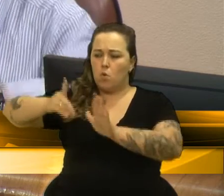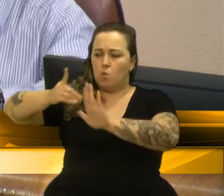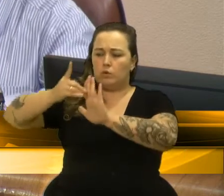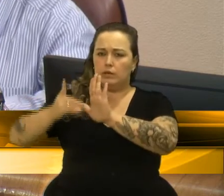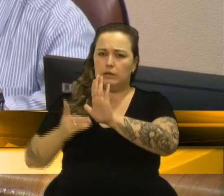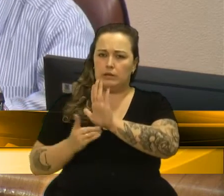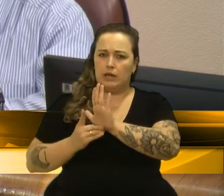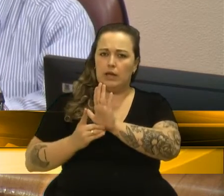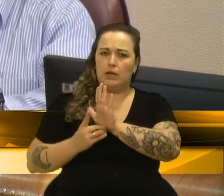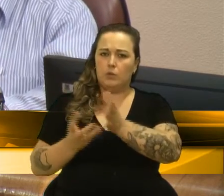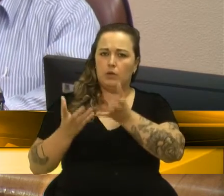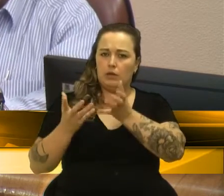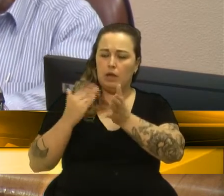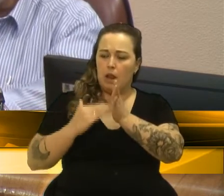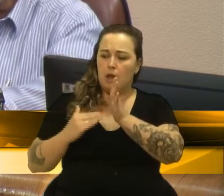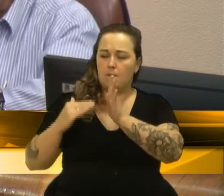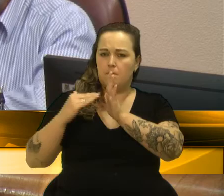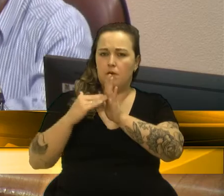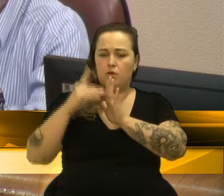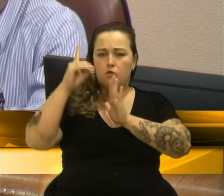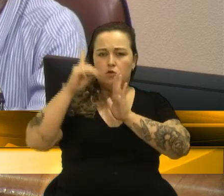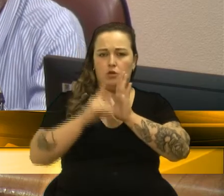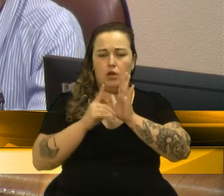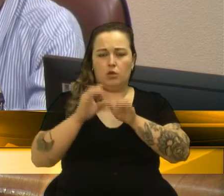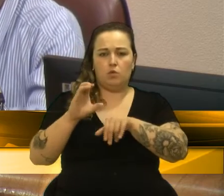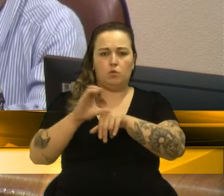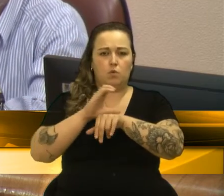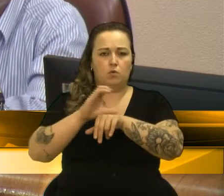que pretende limitar direitos constitucionais